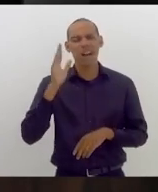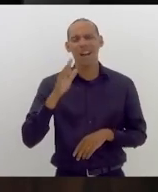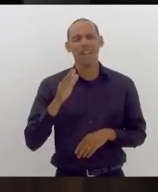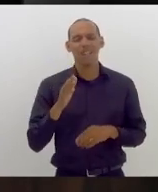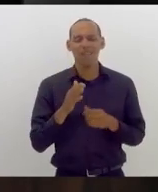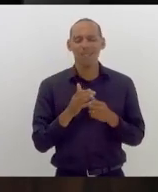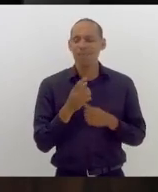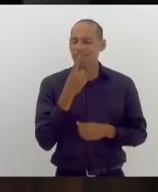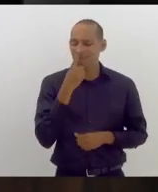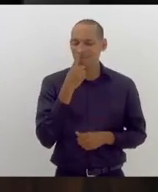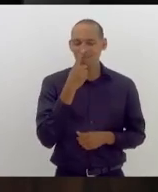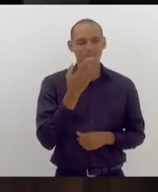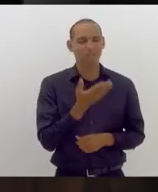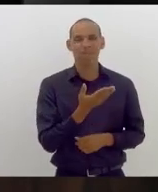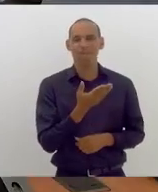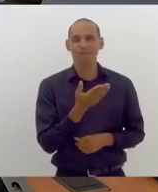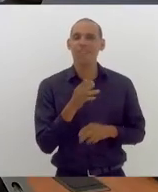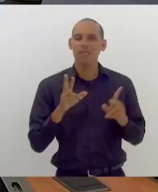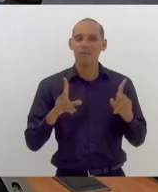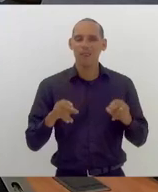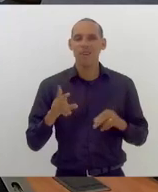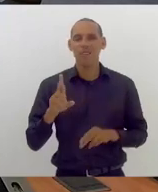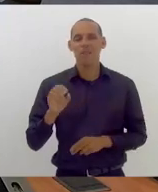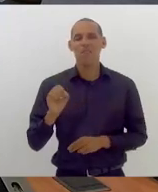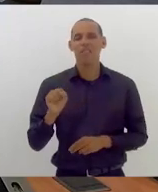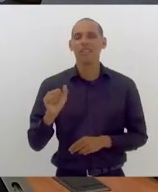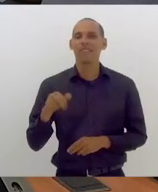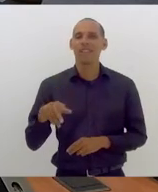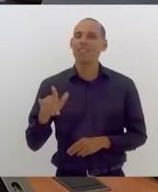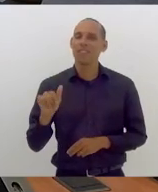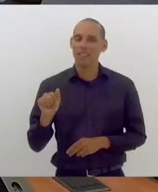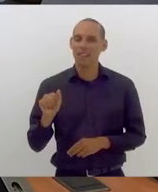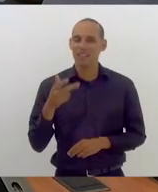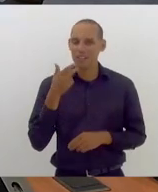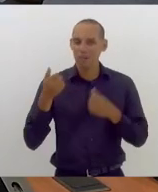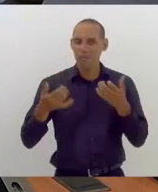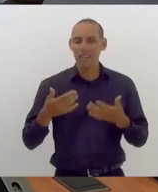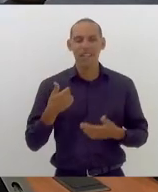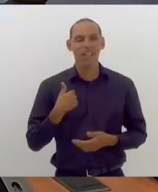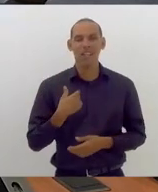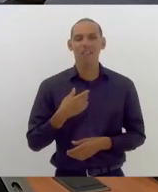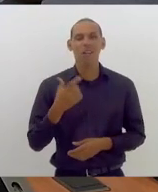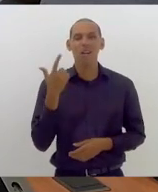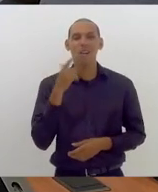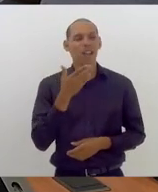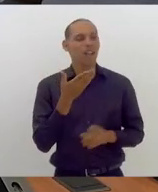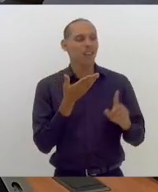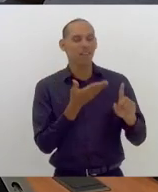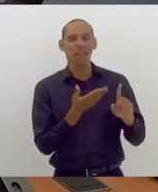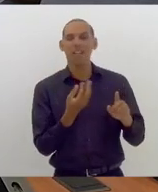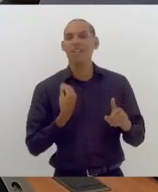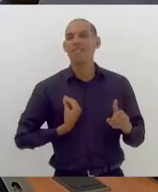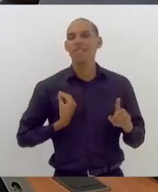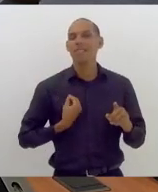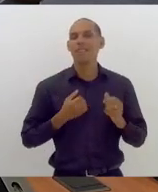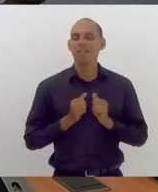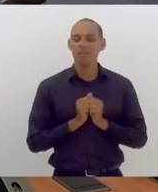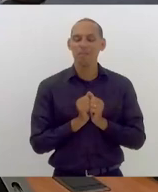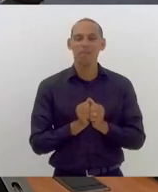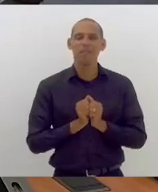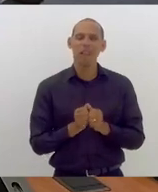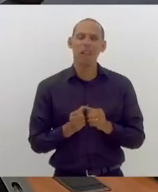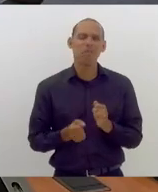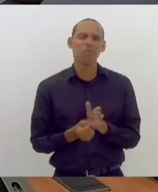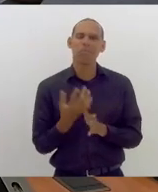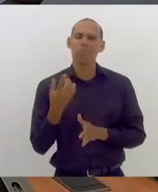falou aqui, um parceiro que eu ganhei para a vida e que a gente consegue de verdade sair muitas